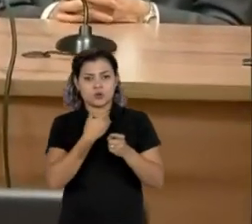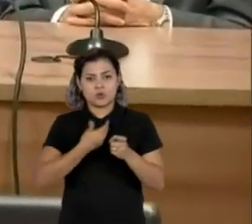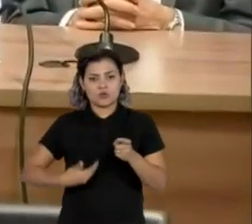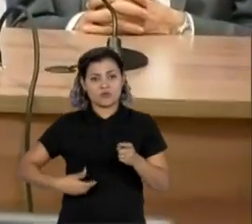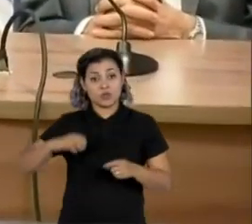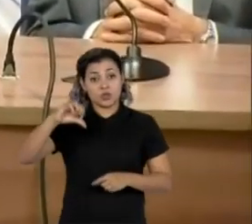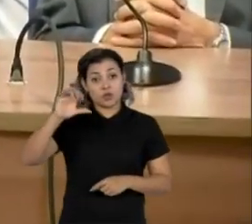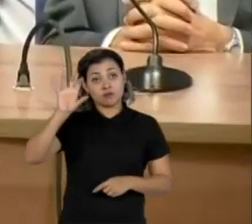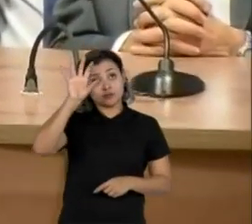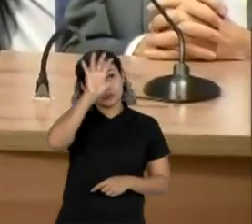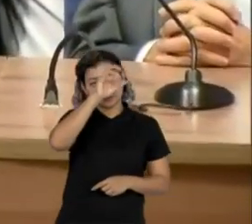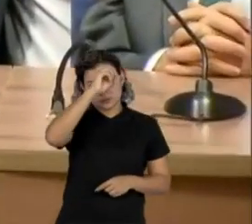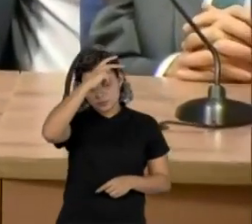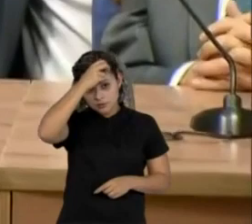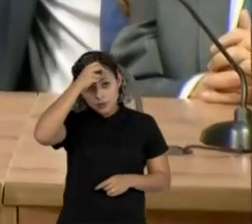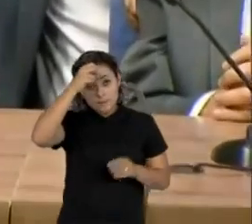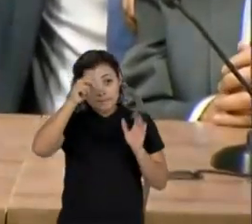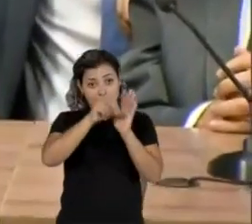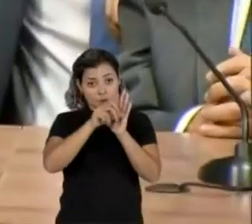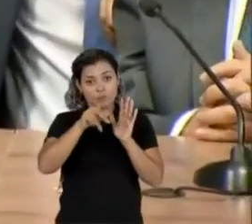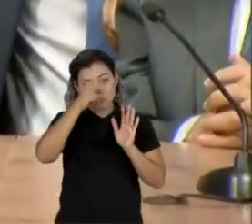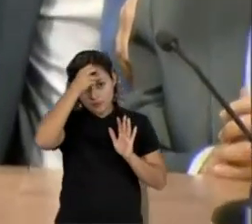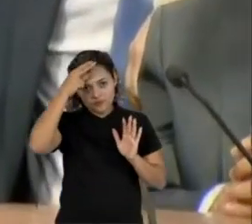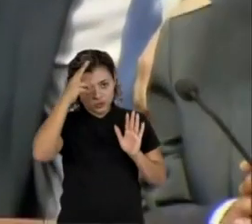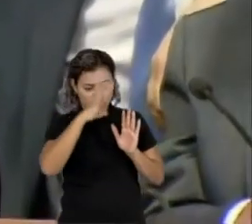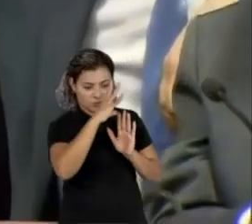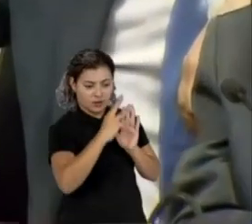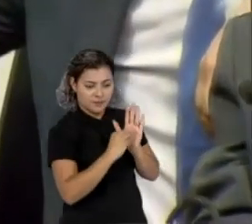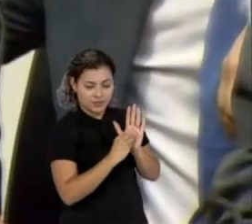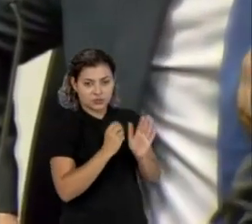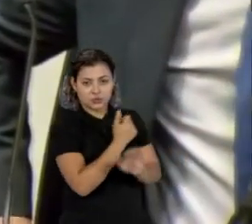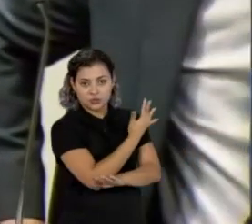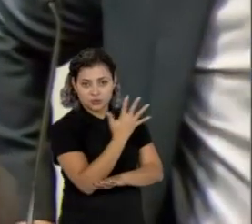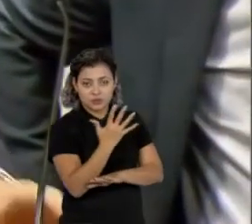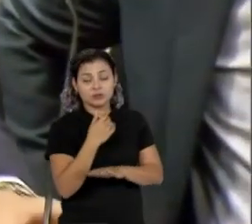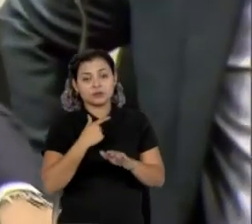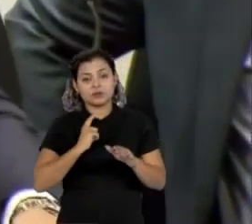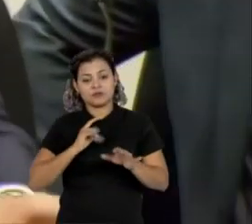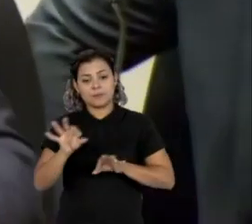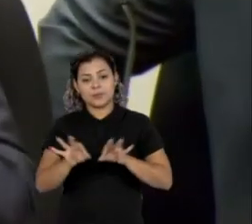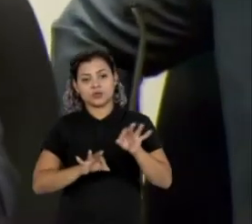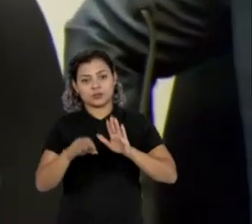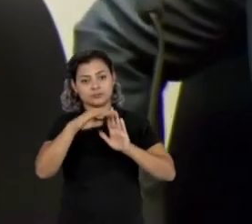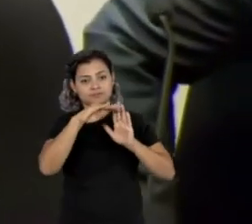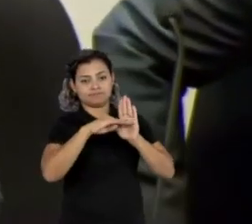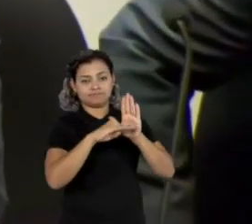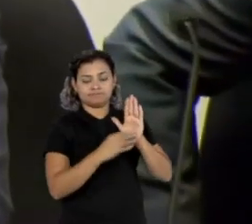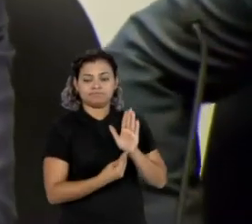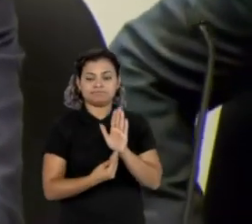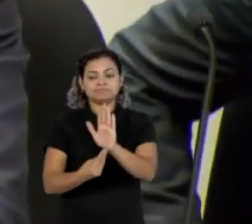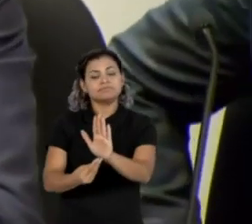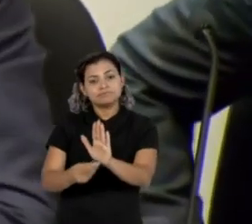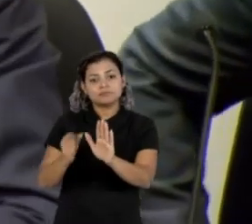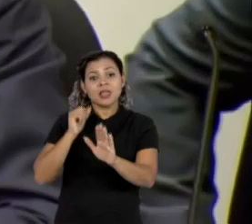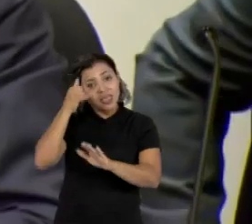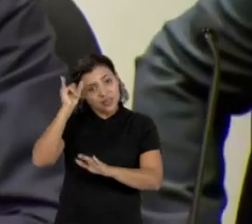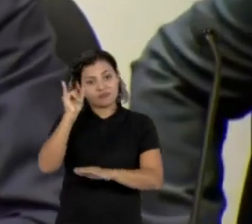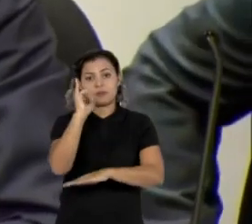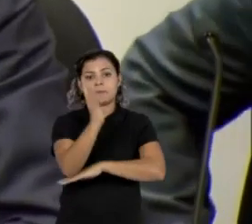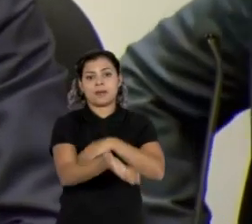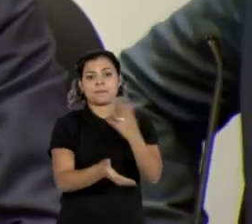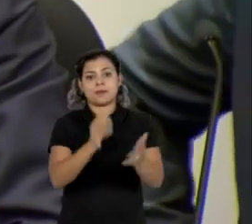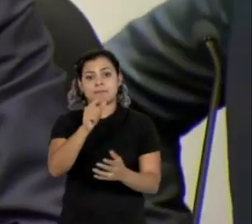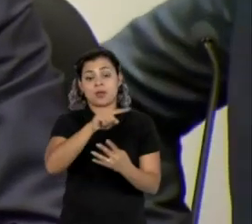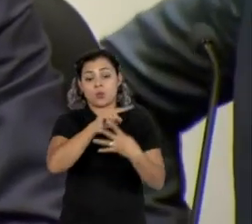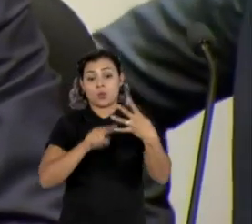dos 9 estados da Amazônia Legal, Salles anunciou um pacote de medidas para conter o desmatamento em 4